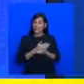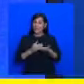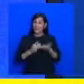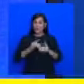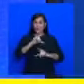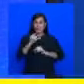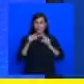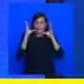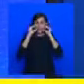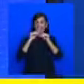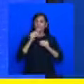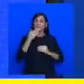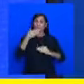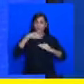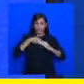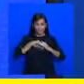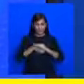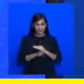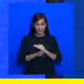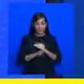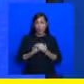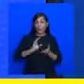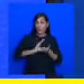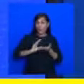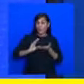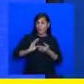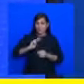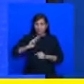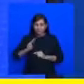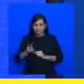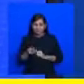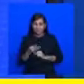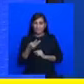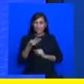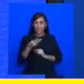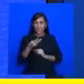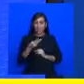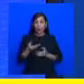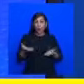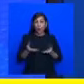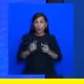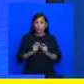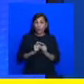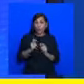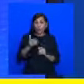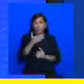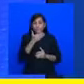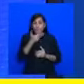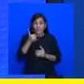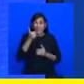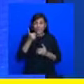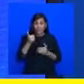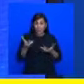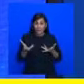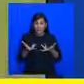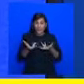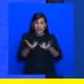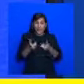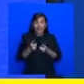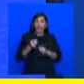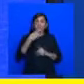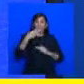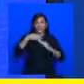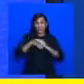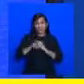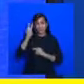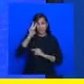ar o sorteio desta noite da Time Mania com prêmio milionário. Hoje é o maior prêmio da história da Time Mania,